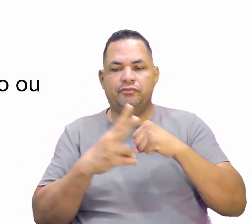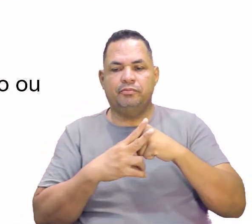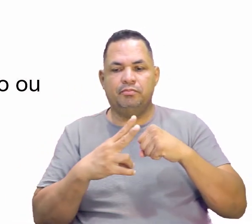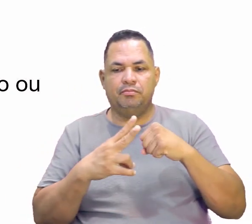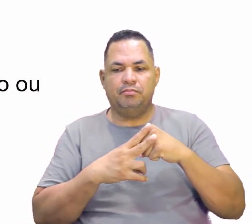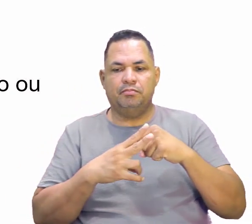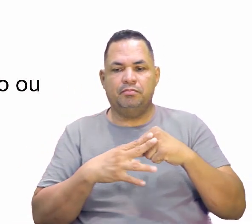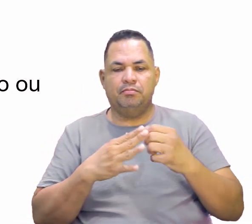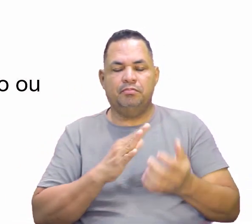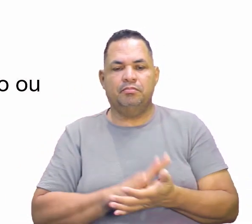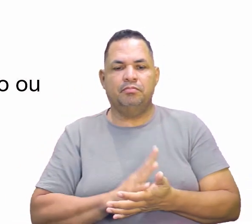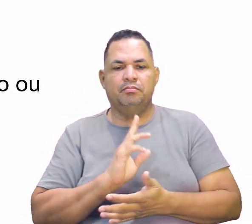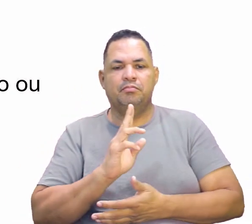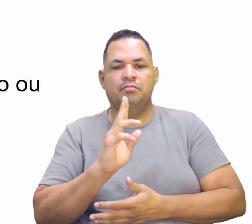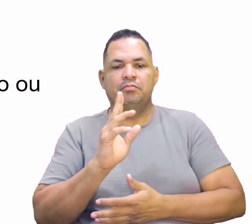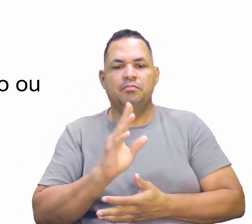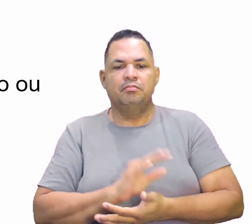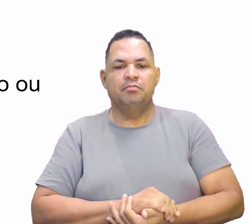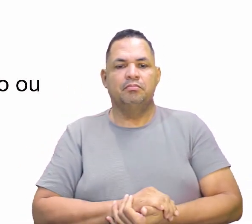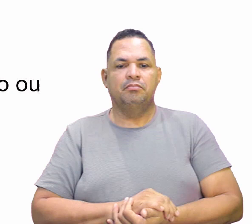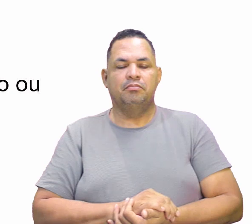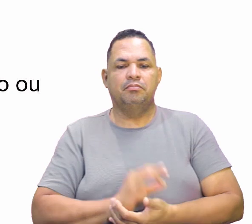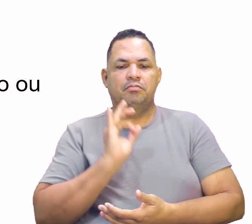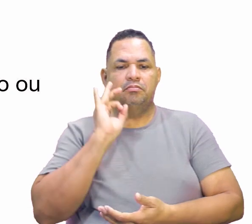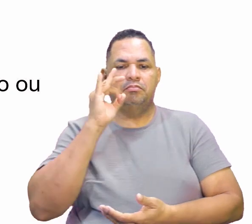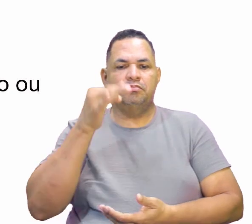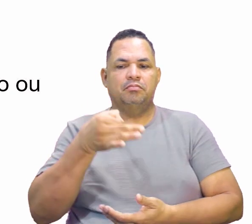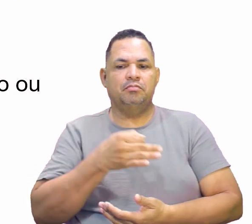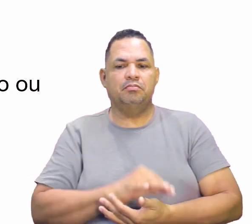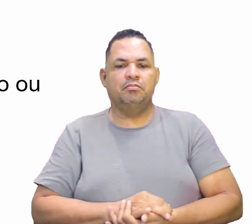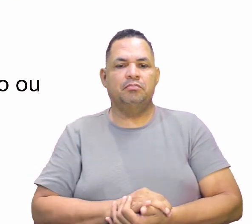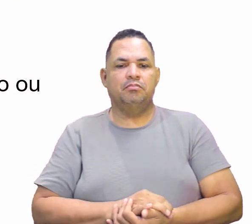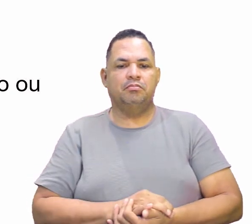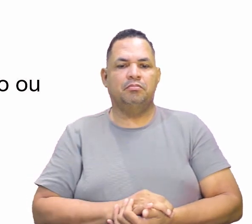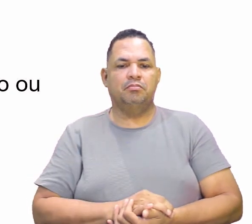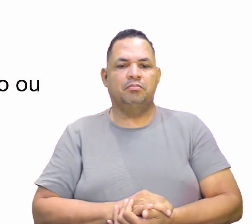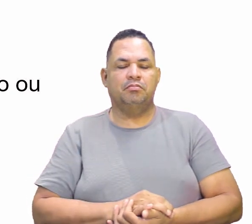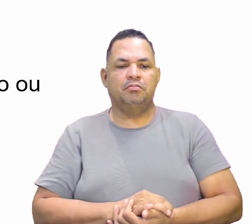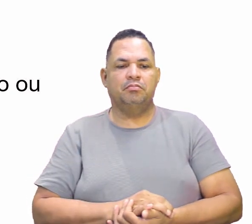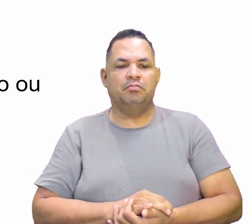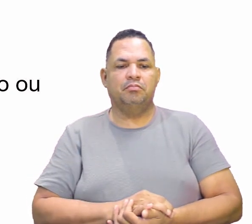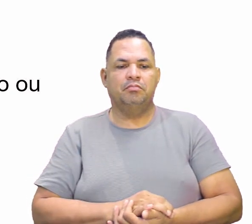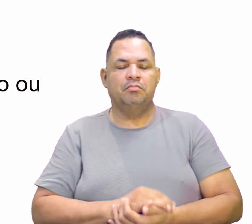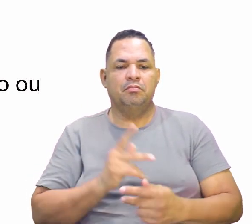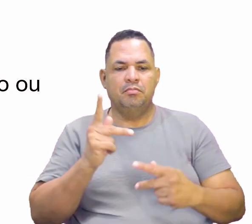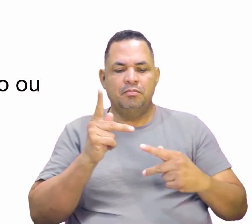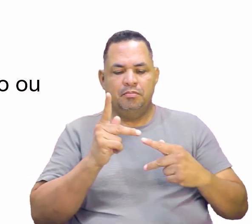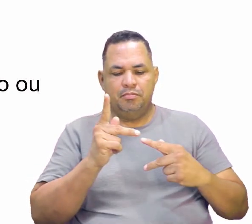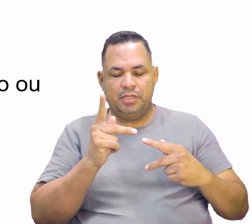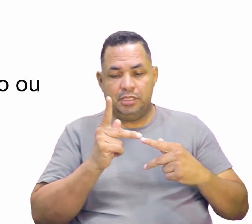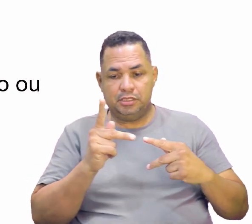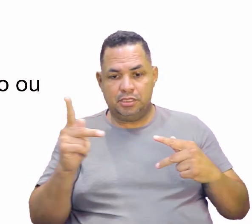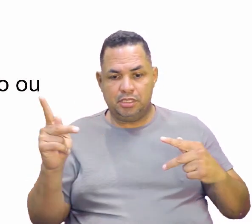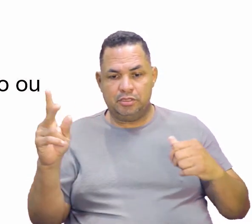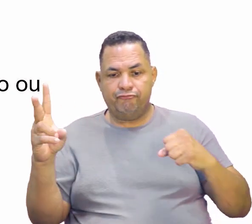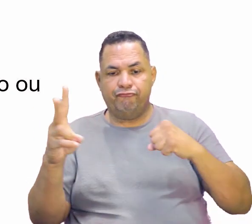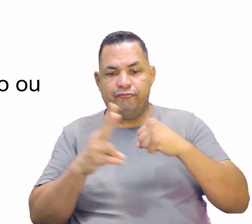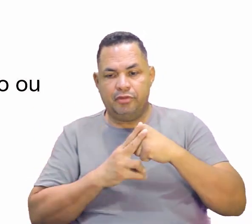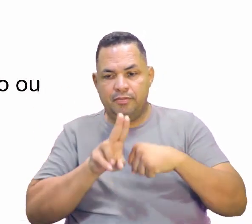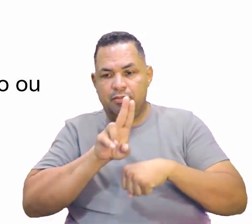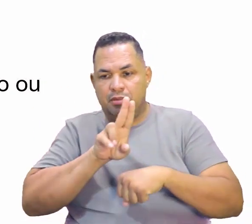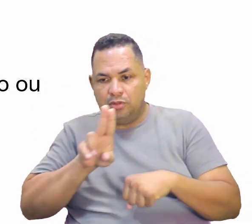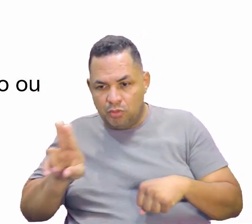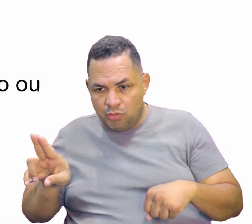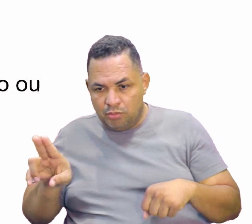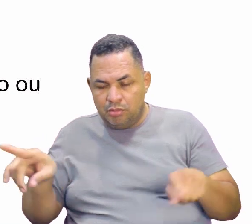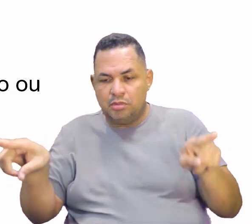chegar, sempre indicando a ação, tá certo? Agora, predicado verbo nominal, para facilitar o